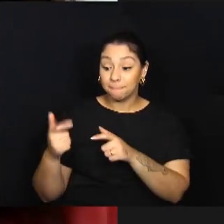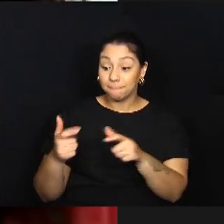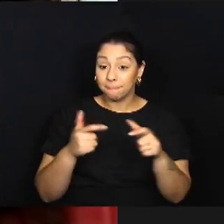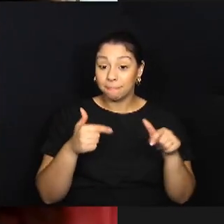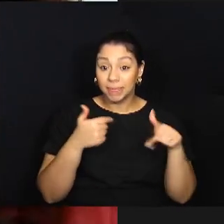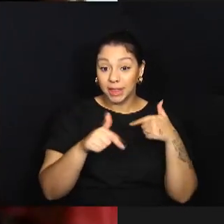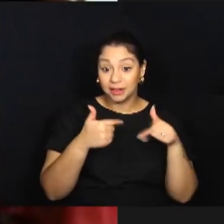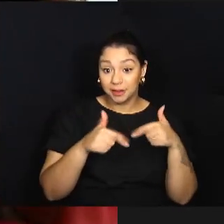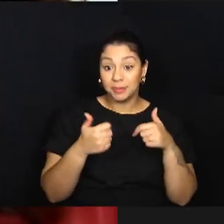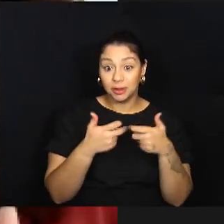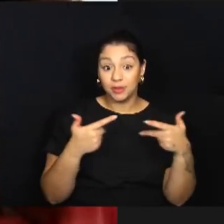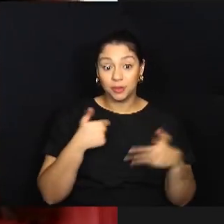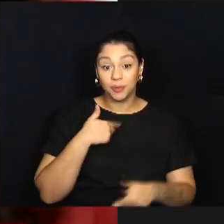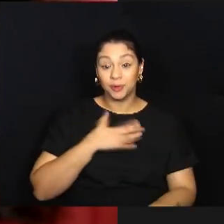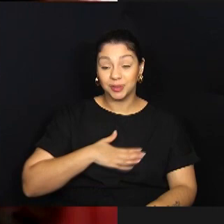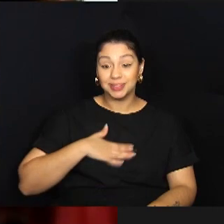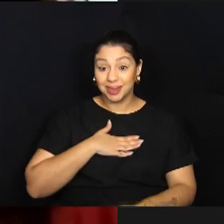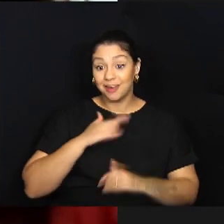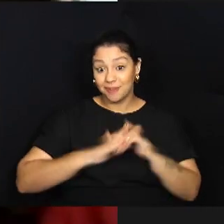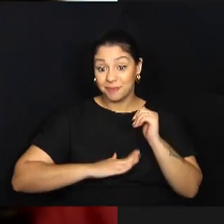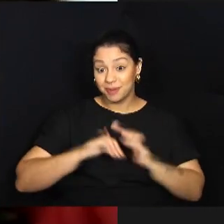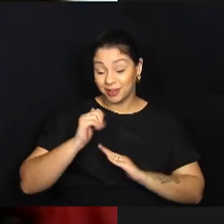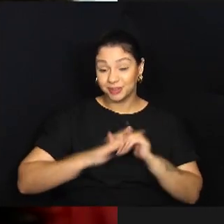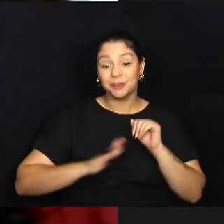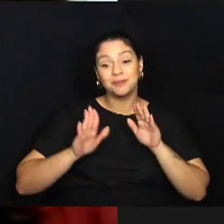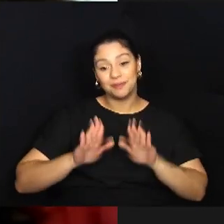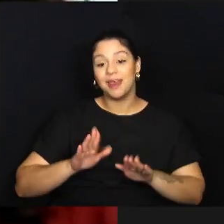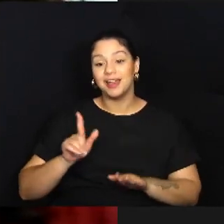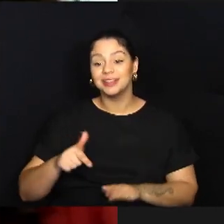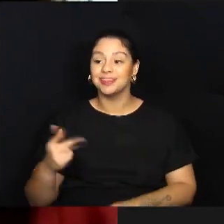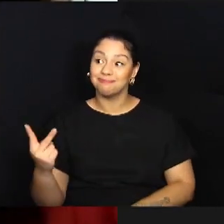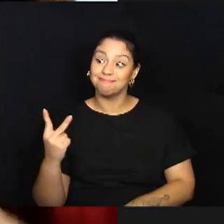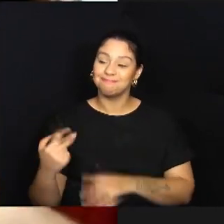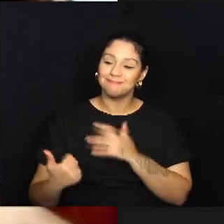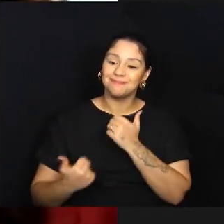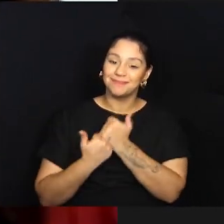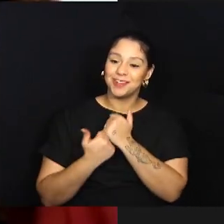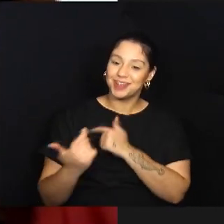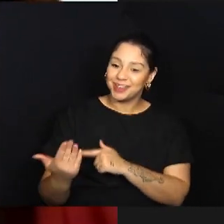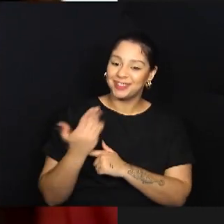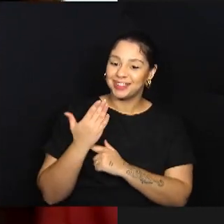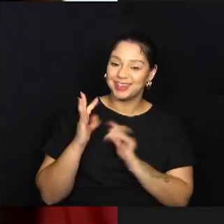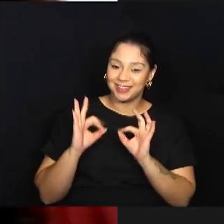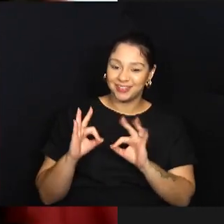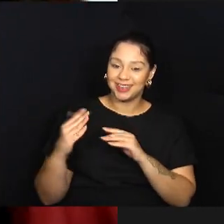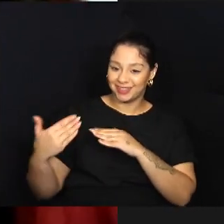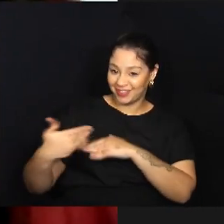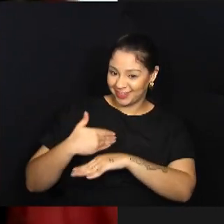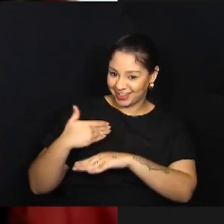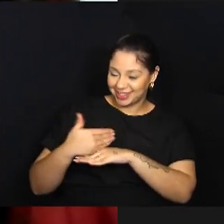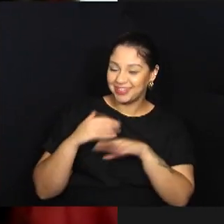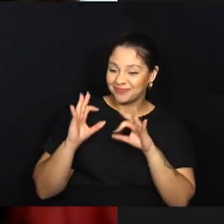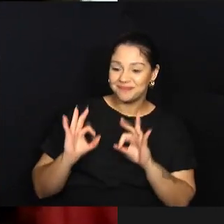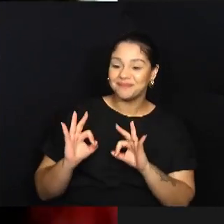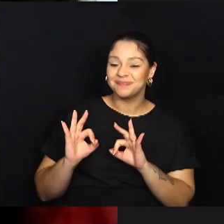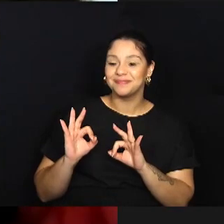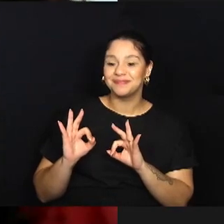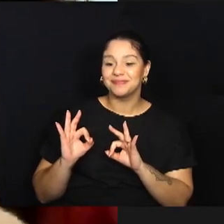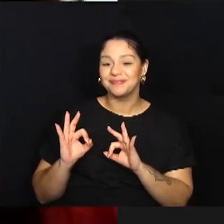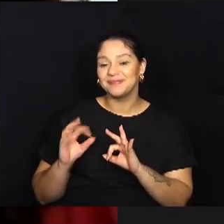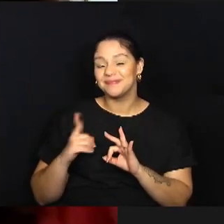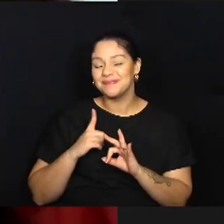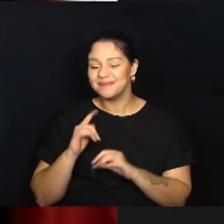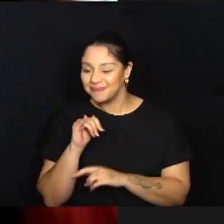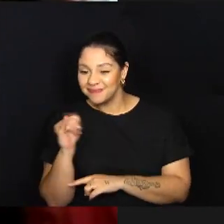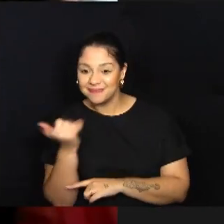gostei do que fiz, né? Mas eu acho que elas me dão bastante força, me ajudam e participam assim, né,